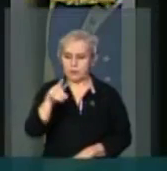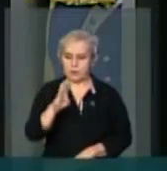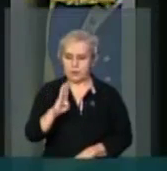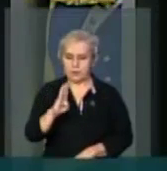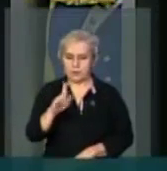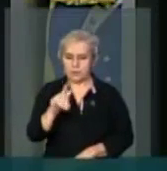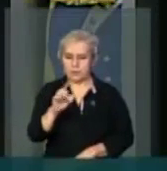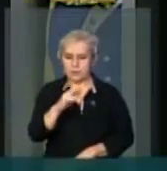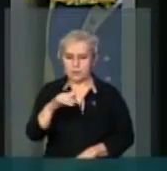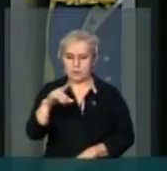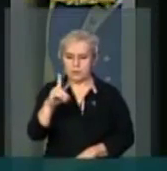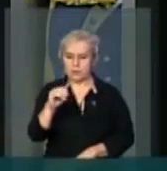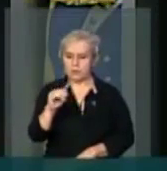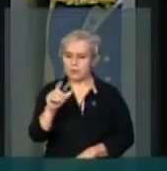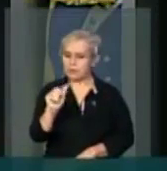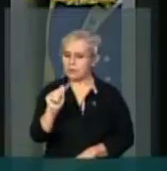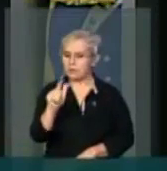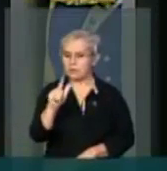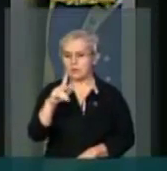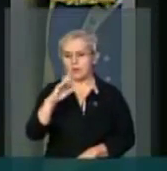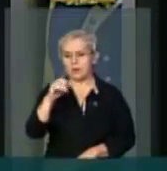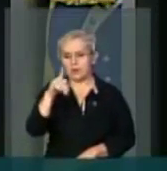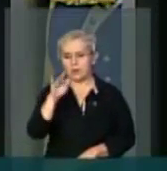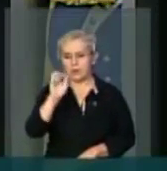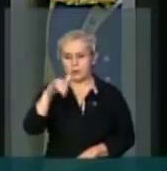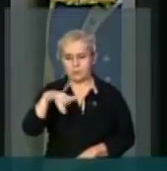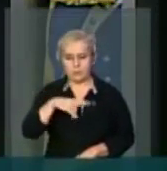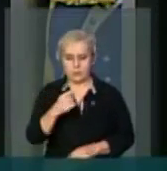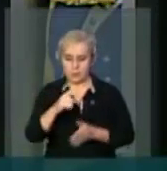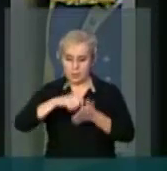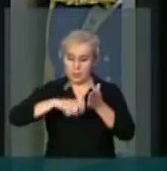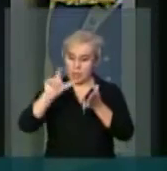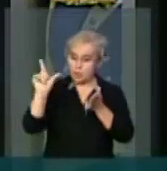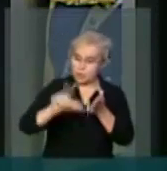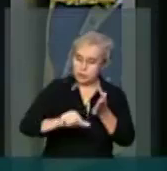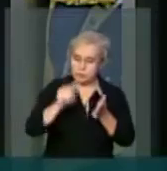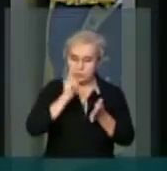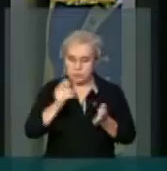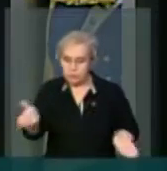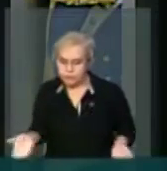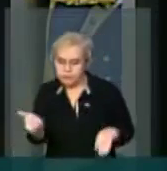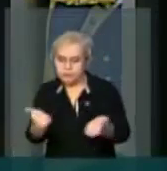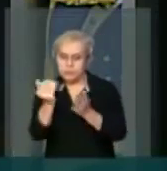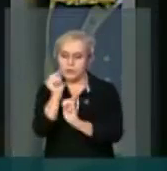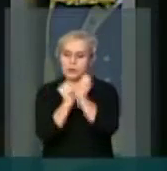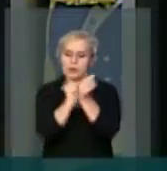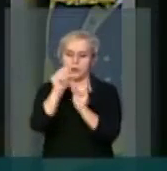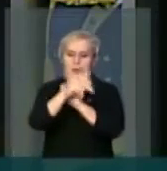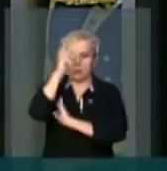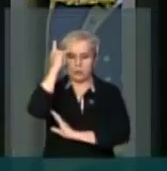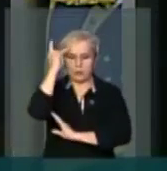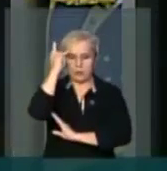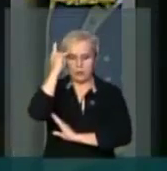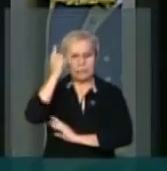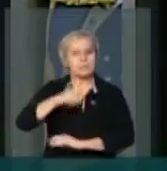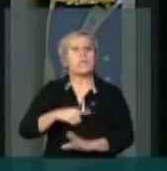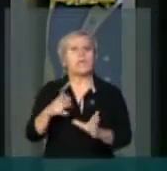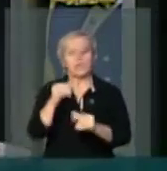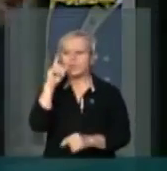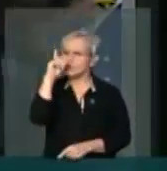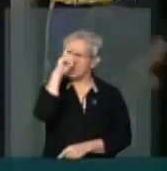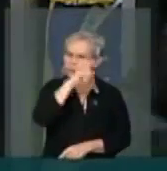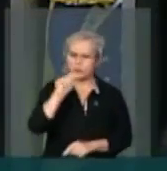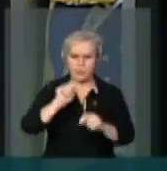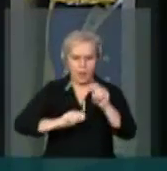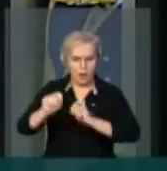Geraldo Alckmin, está reduzindo os impostos para aquecer a indústria de São Paulo. Mesmo com as dificuldades que a